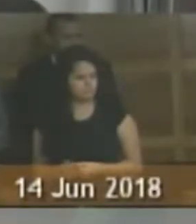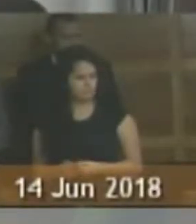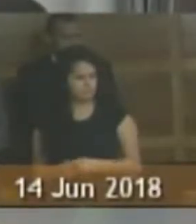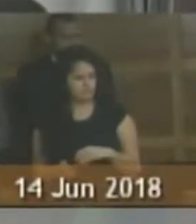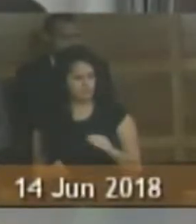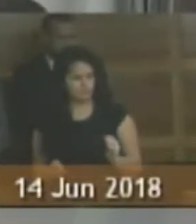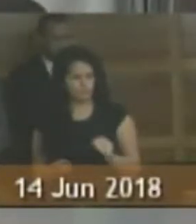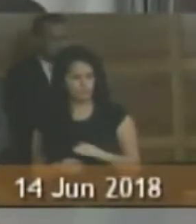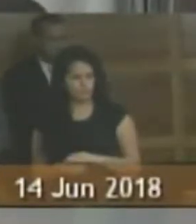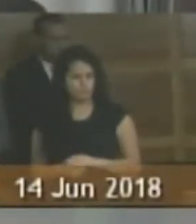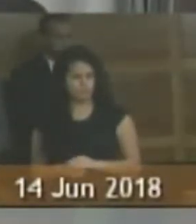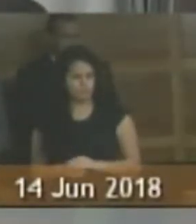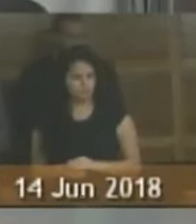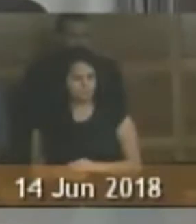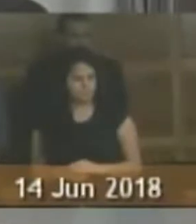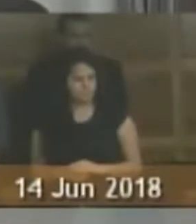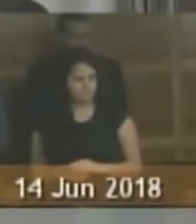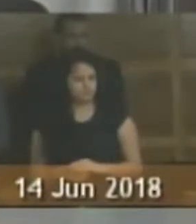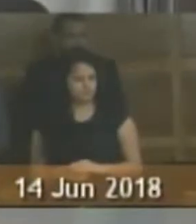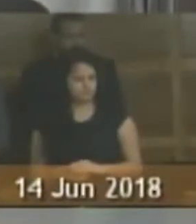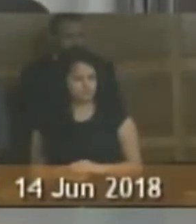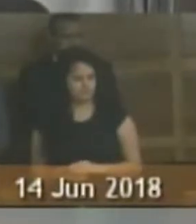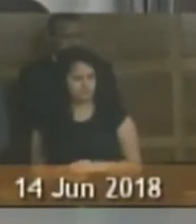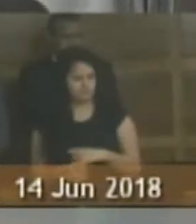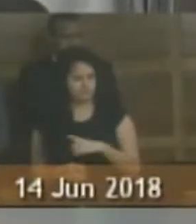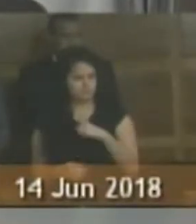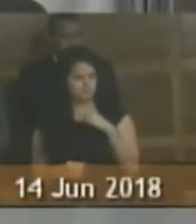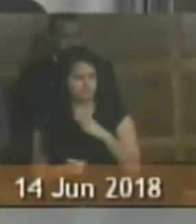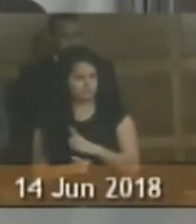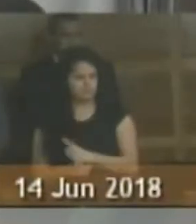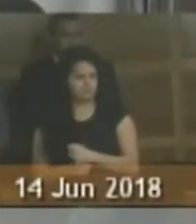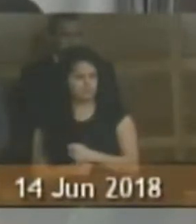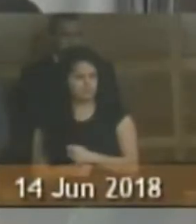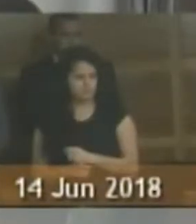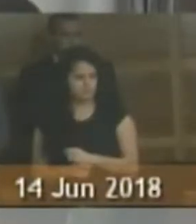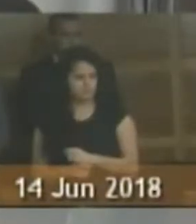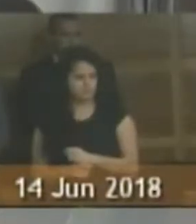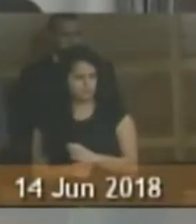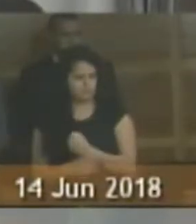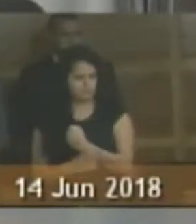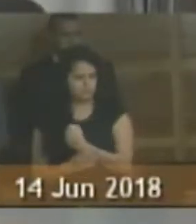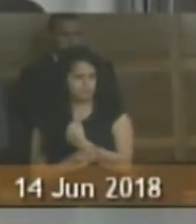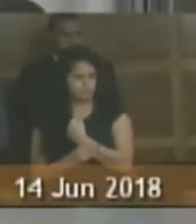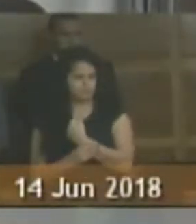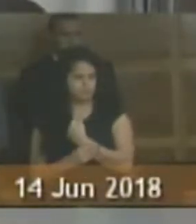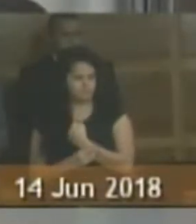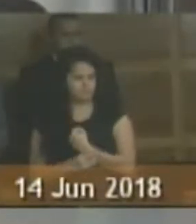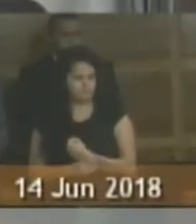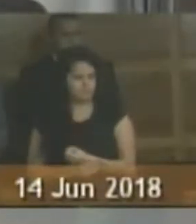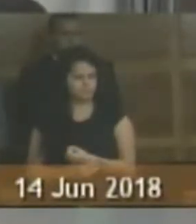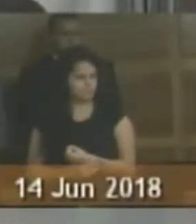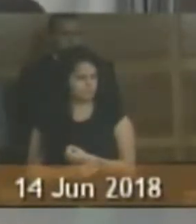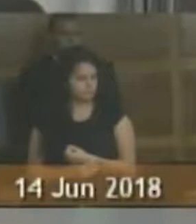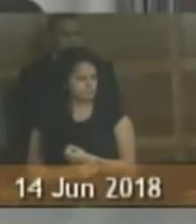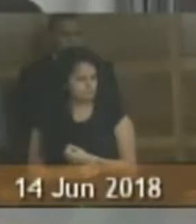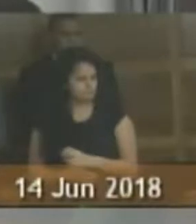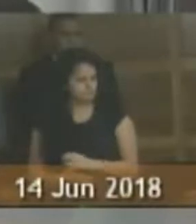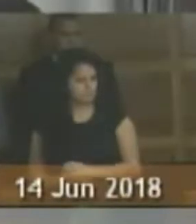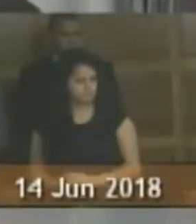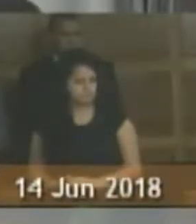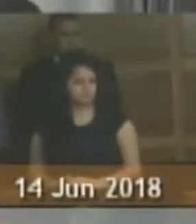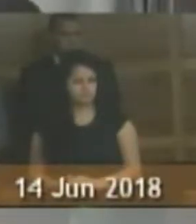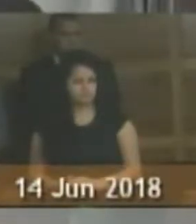suas penas e sobre as suas asas você encontrará refúgio. Fidelidade dele será o seu escudo